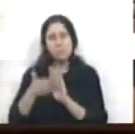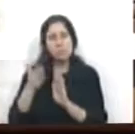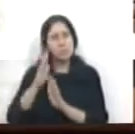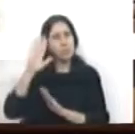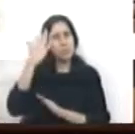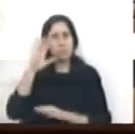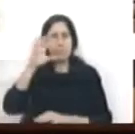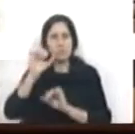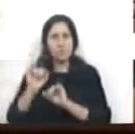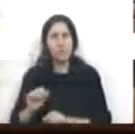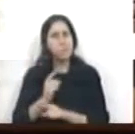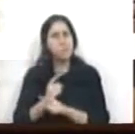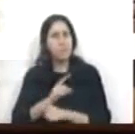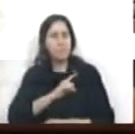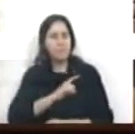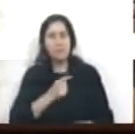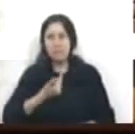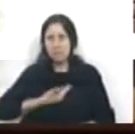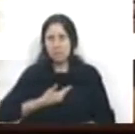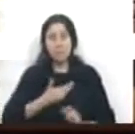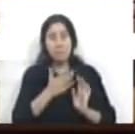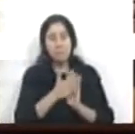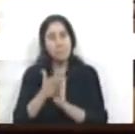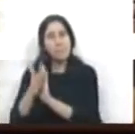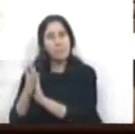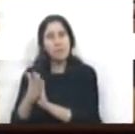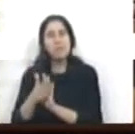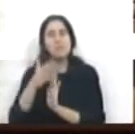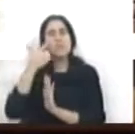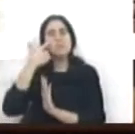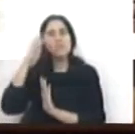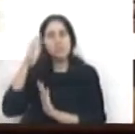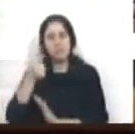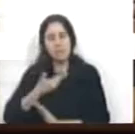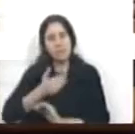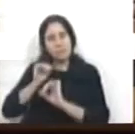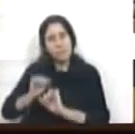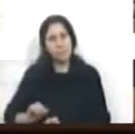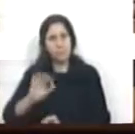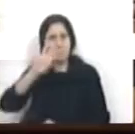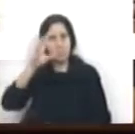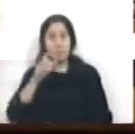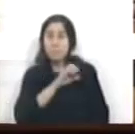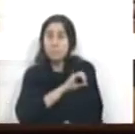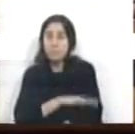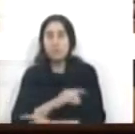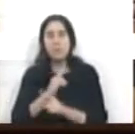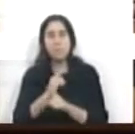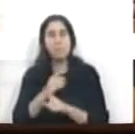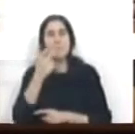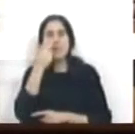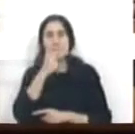país, tal como a dívida privada e todas somadas a dívida externa do nosso país. A pobreza e a forma como as pensões